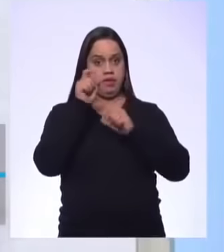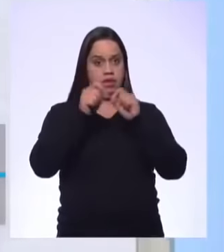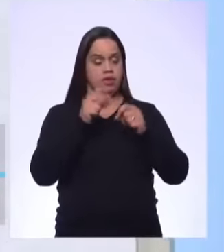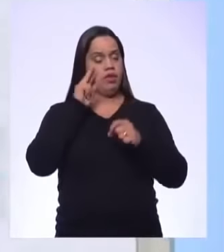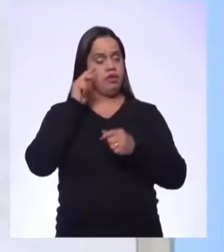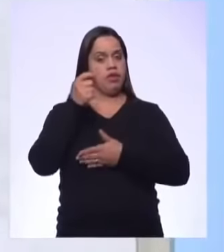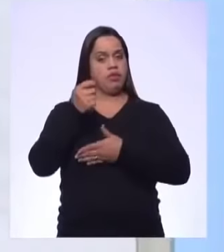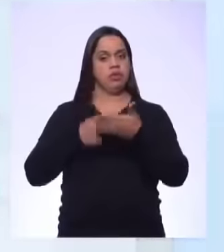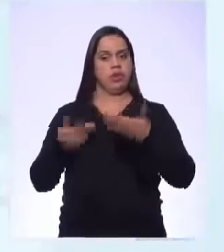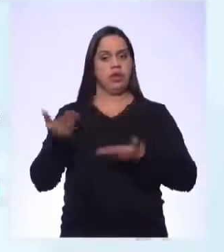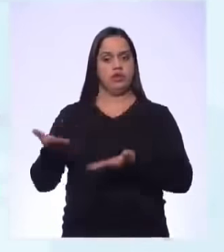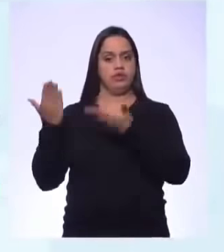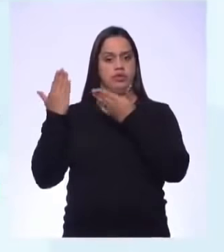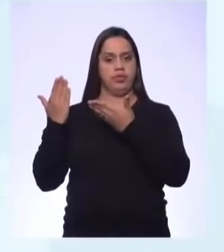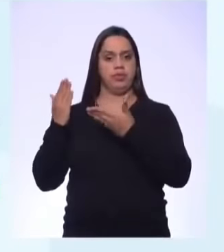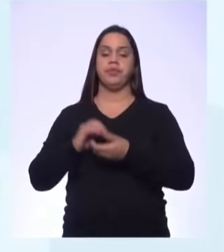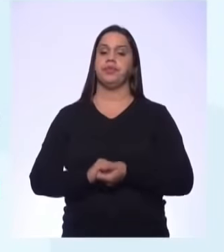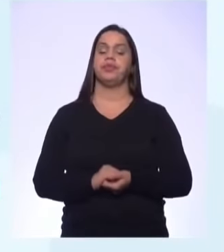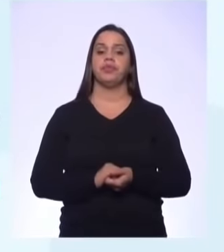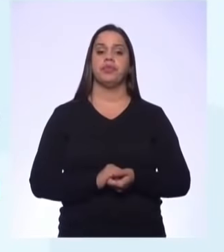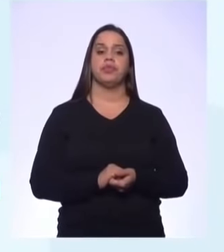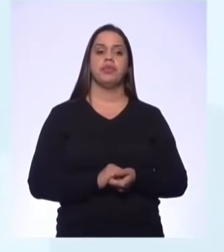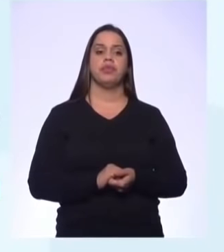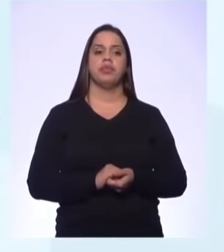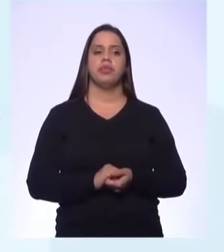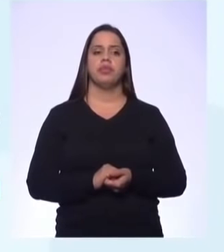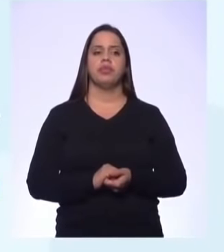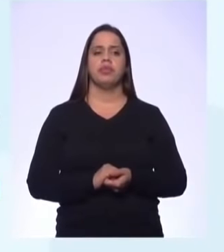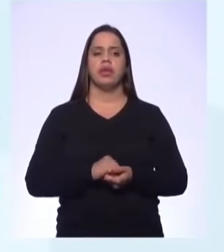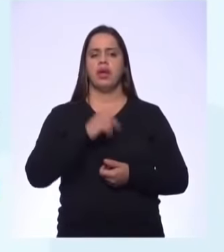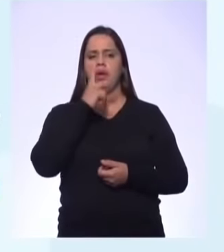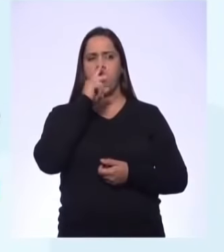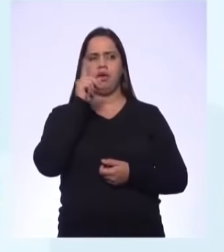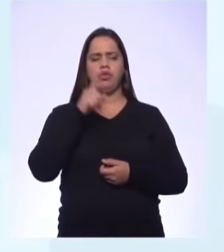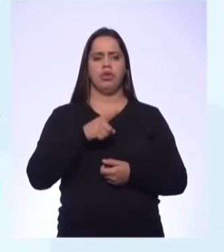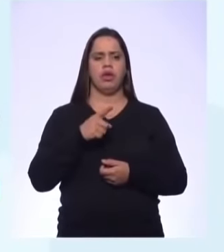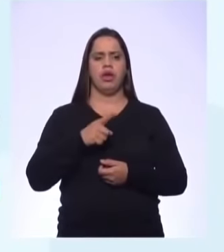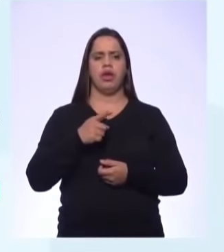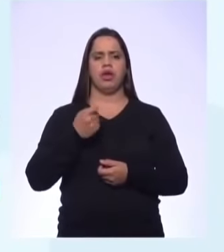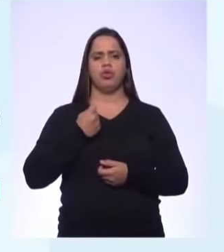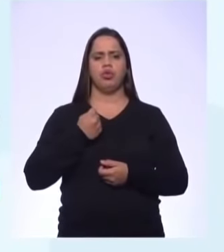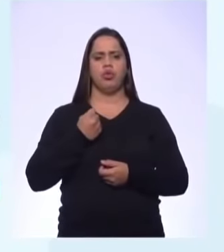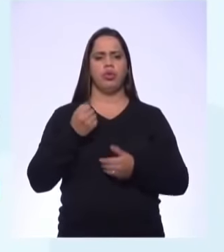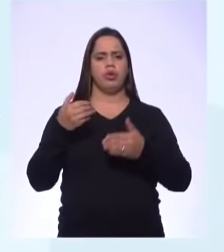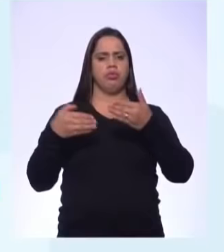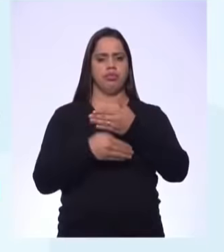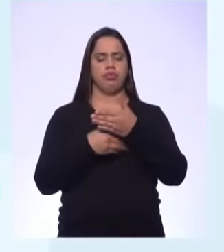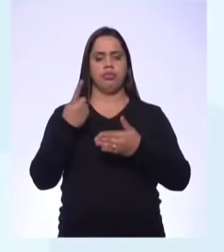o texto aqui na tela para a gente. Acho que é o slide, pode pôr o slide 19.